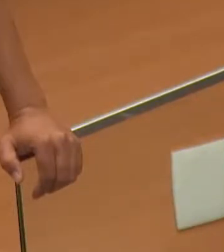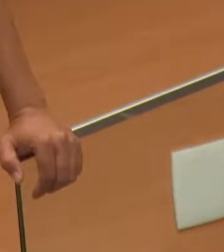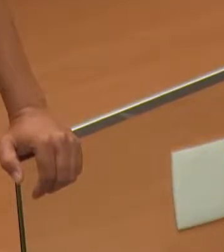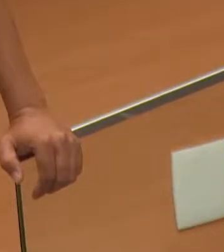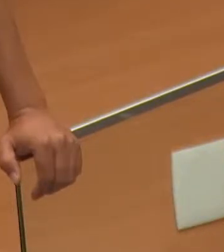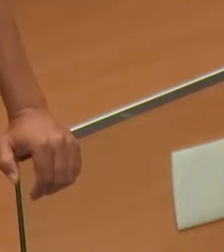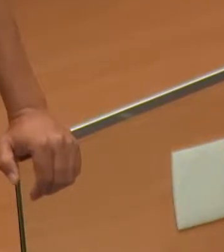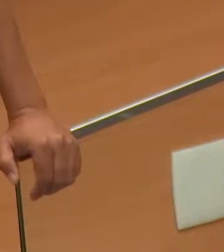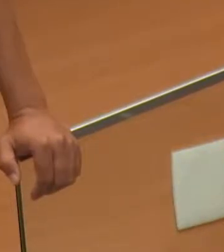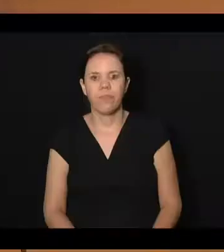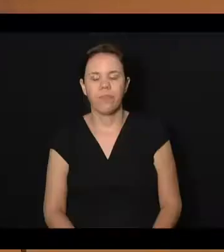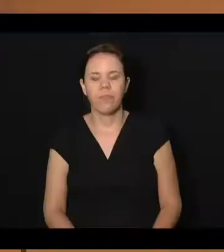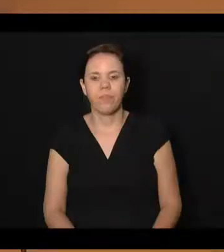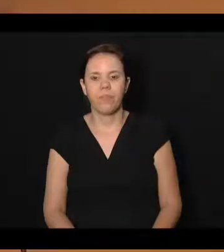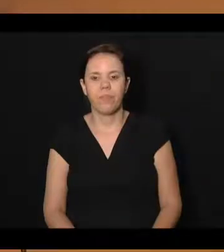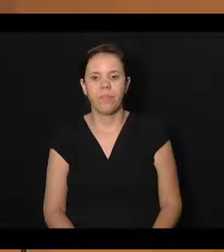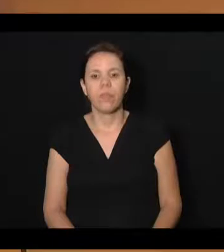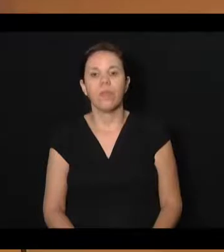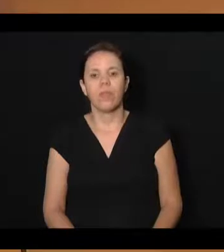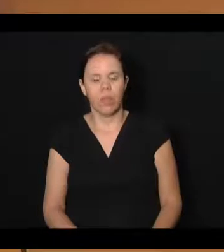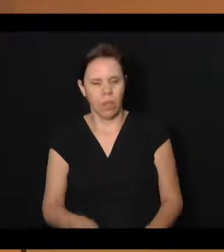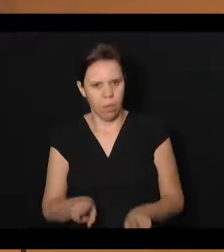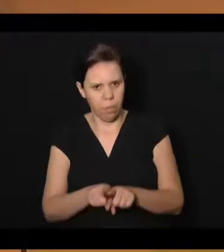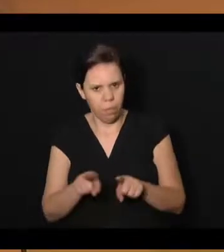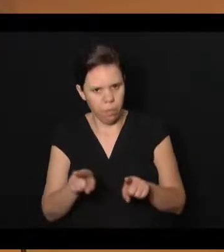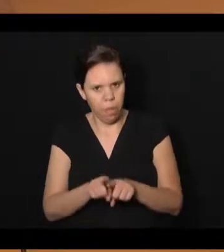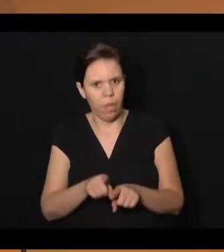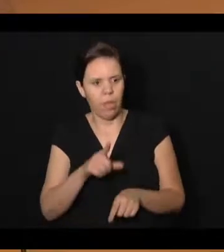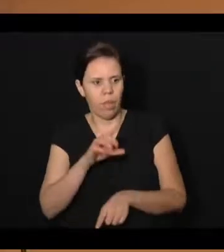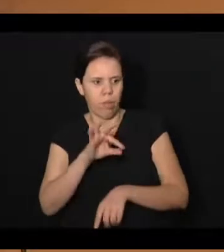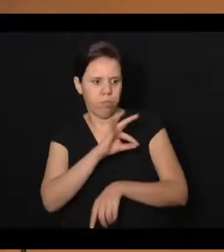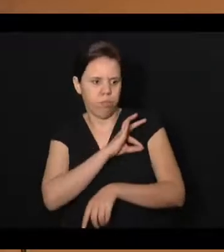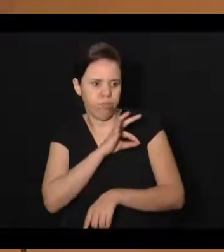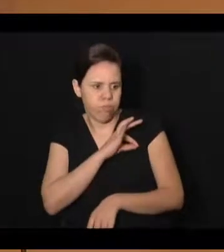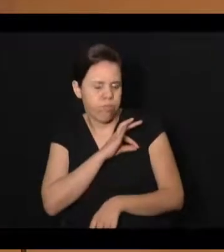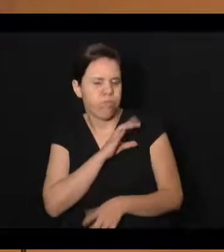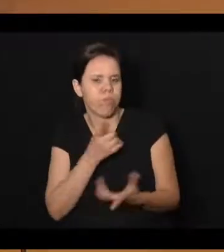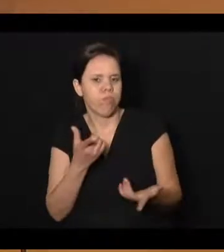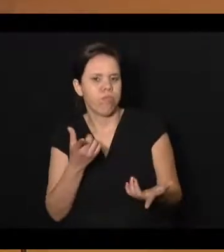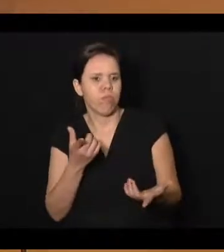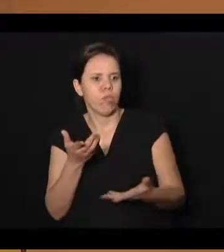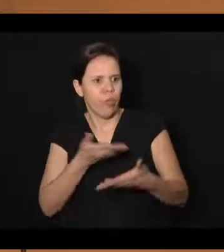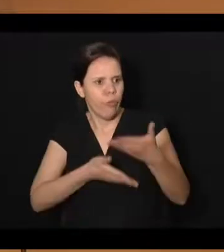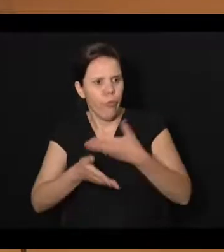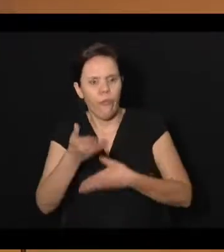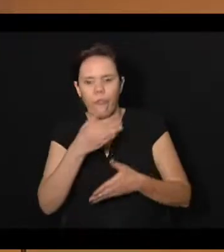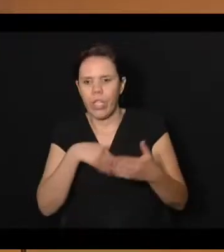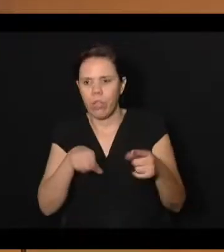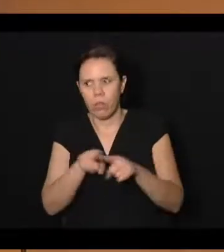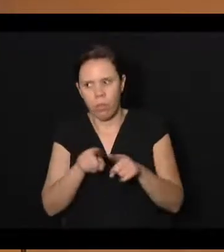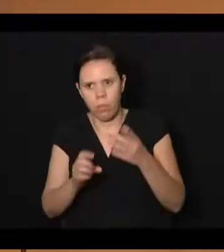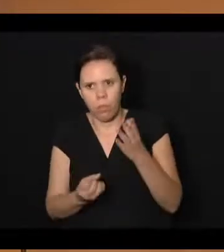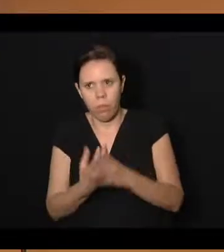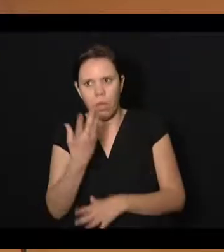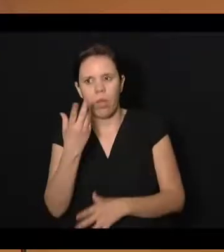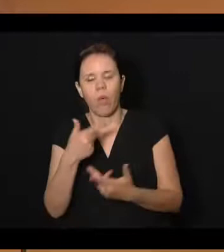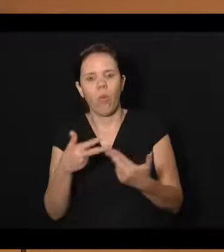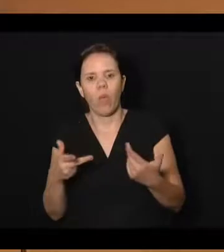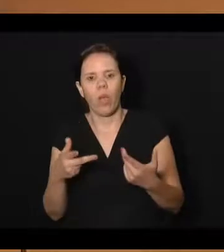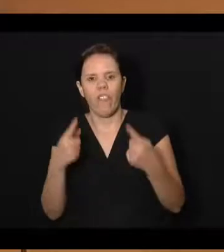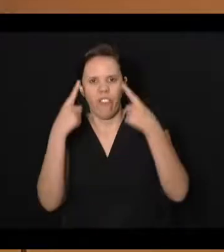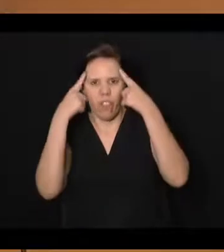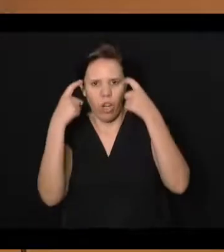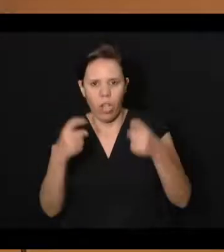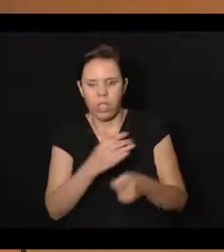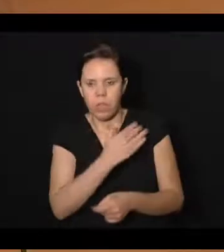ddd de violência e de morte da população é então assim e acho que a gente precisa